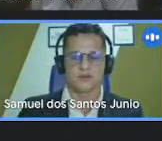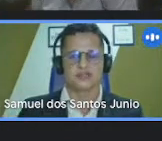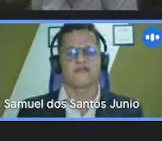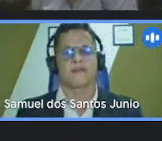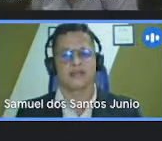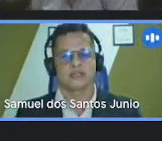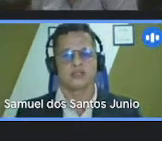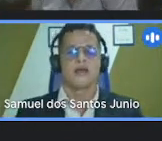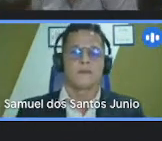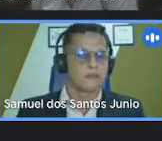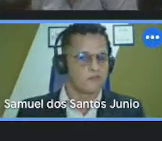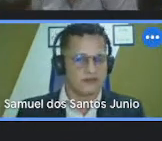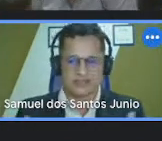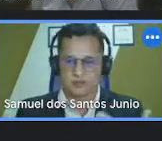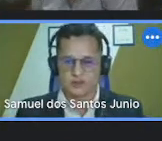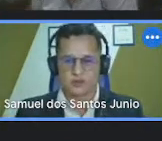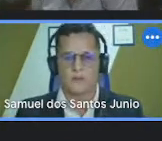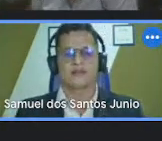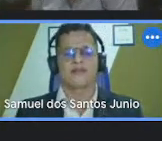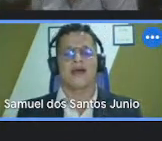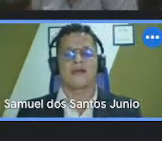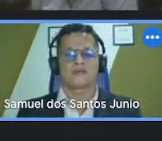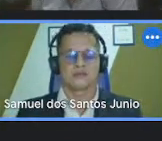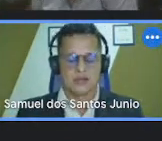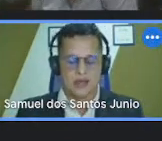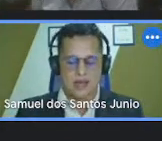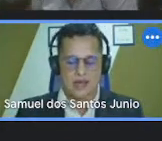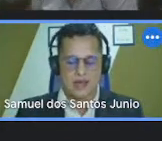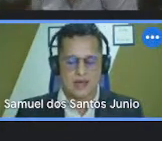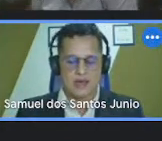participando ativamente, fazendo seus comentários,